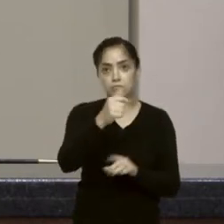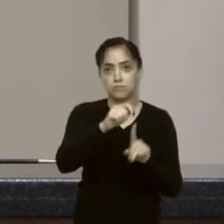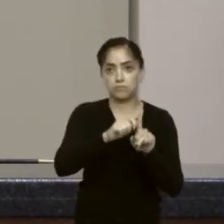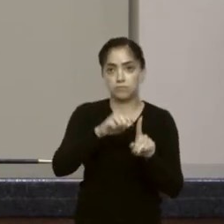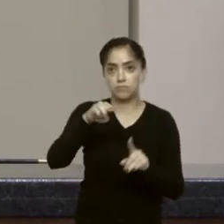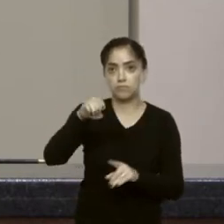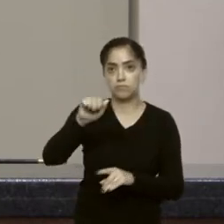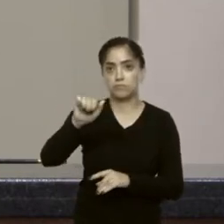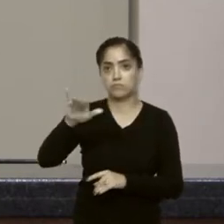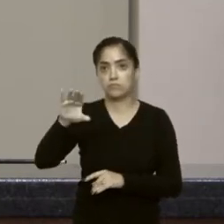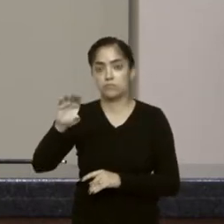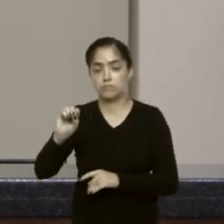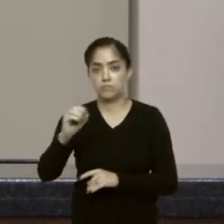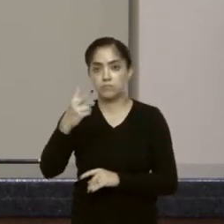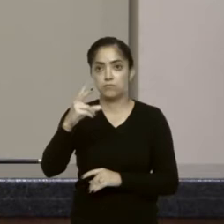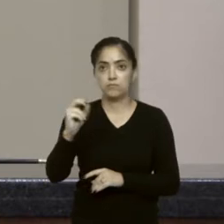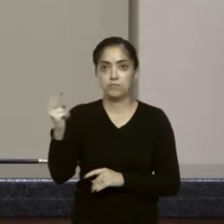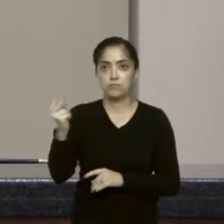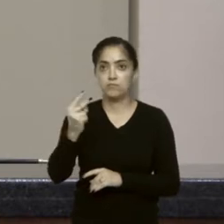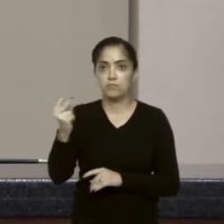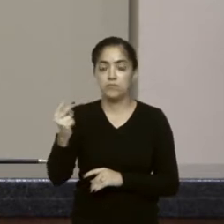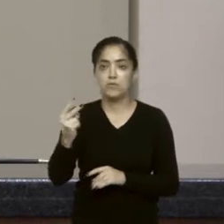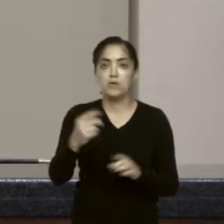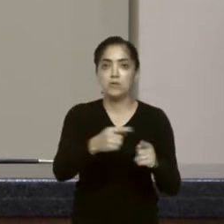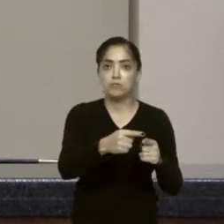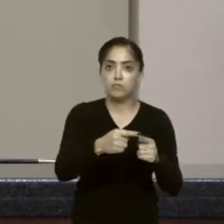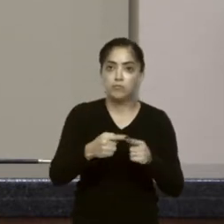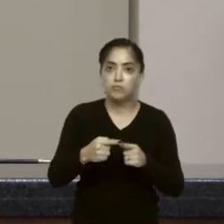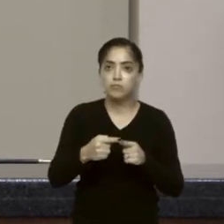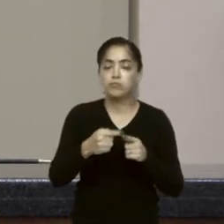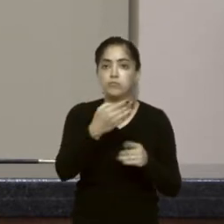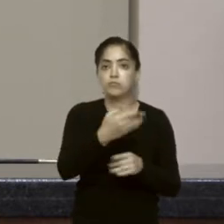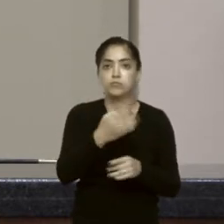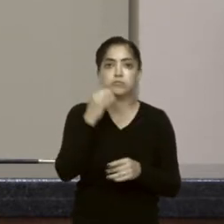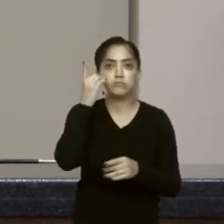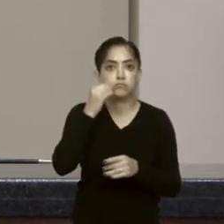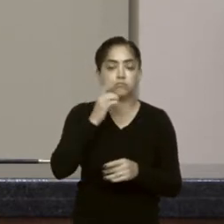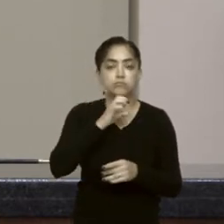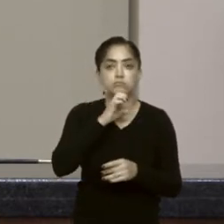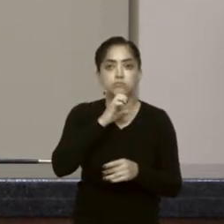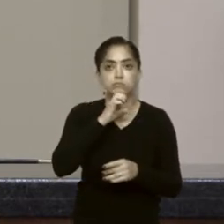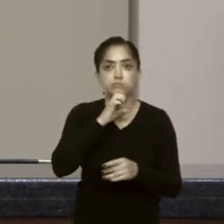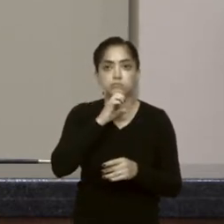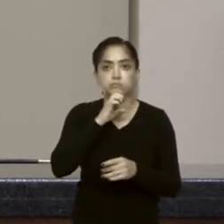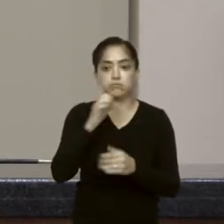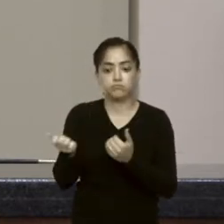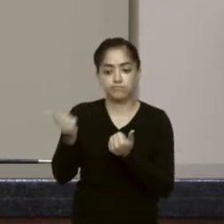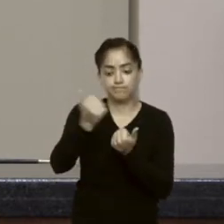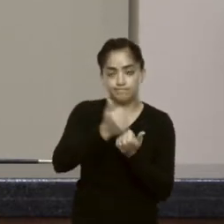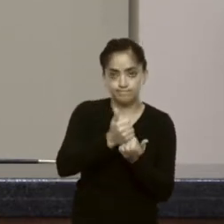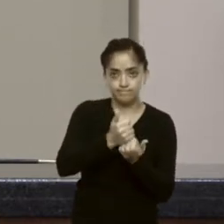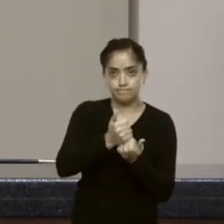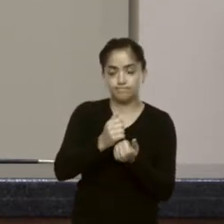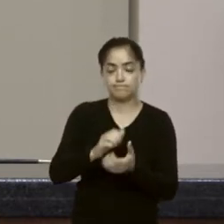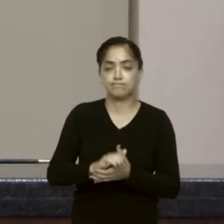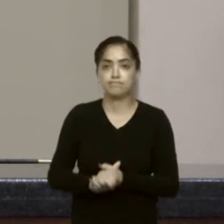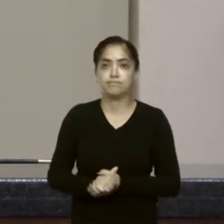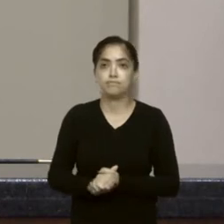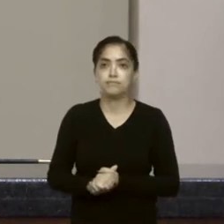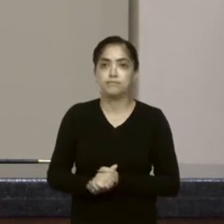ano, em decorrência do afastamento do deputado Felipe Estevam para tratar de